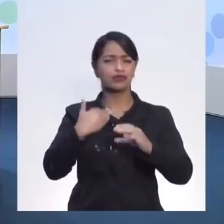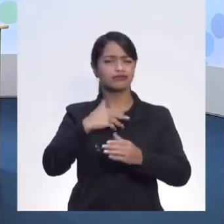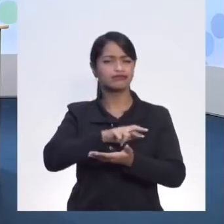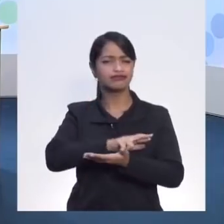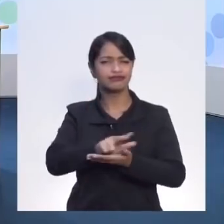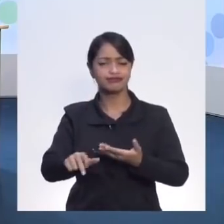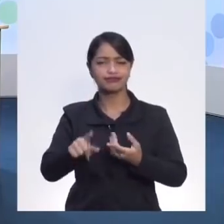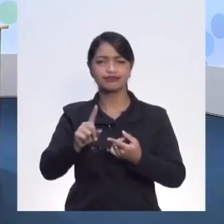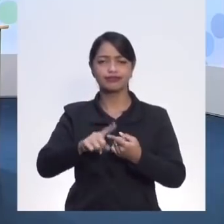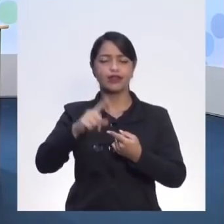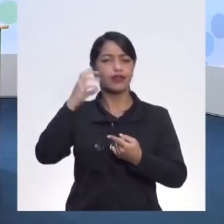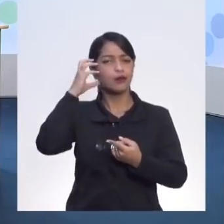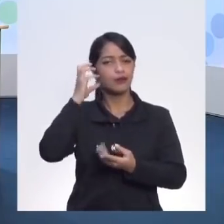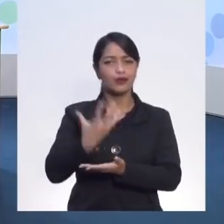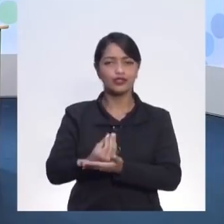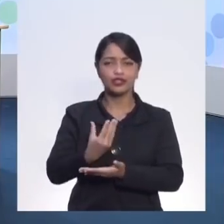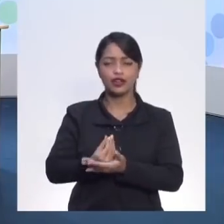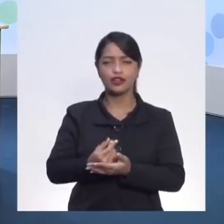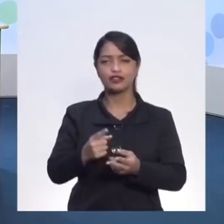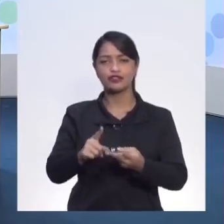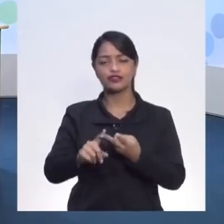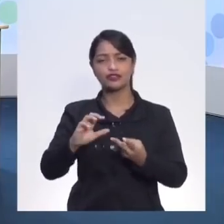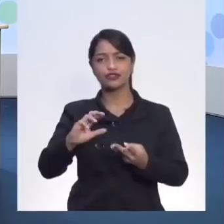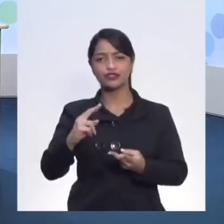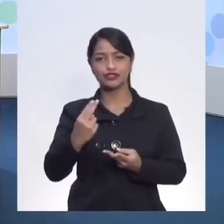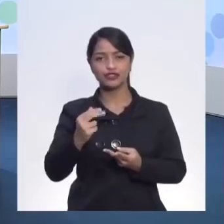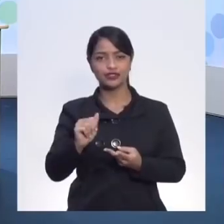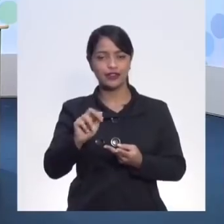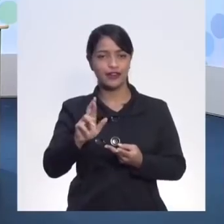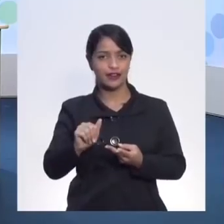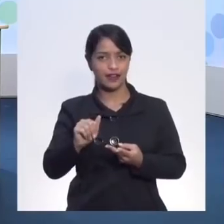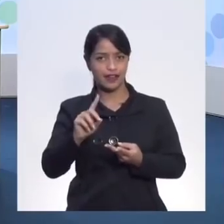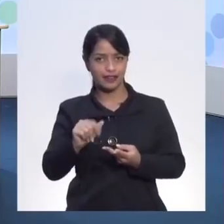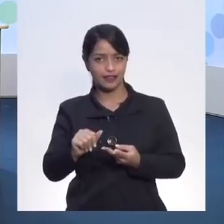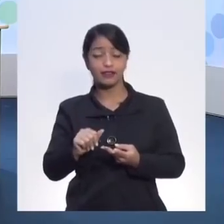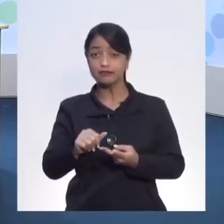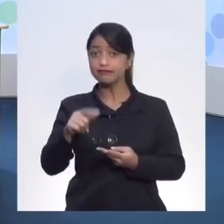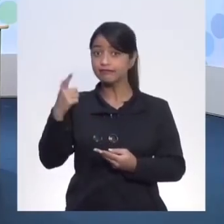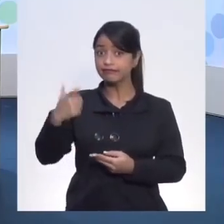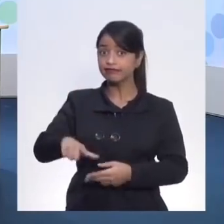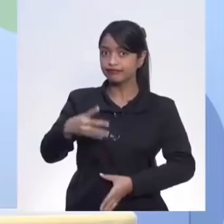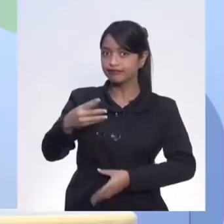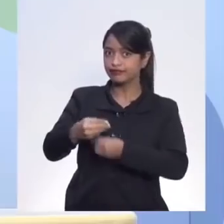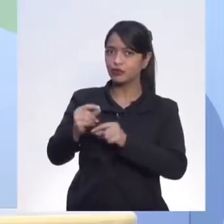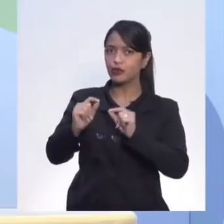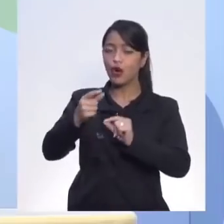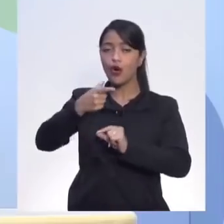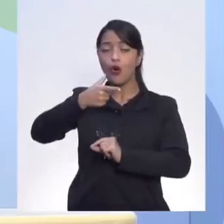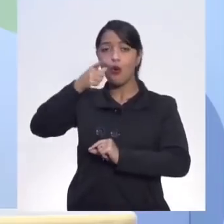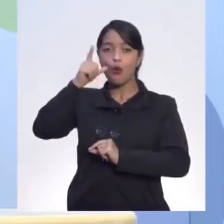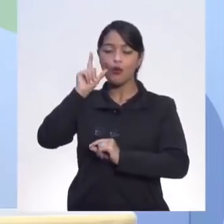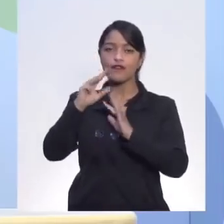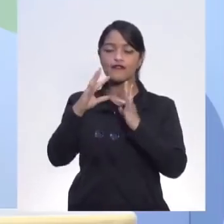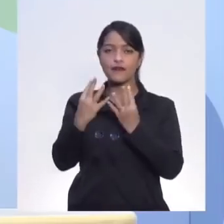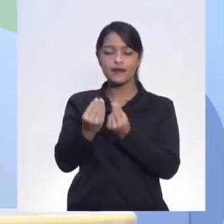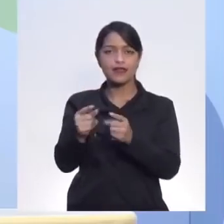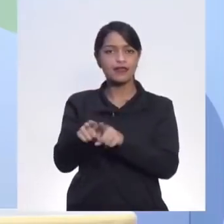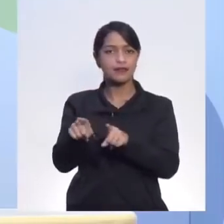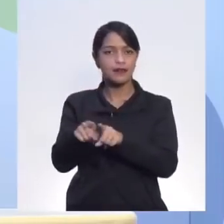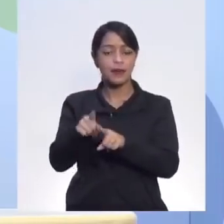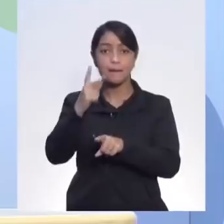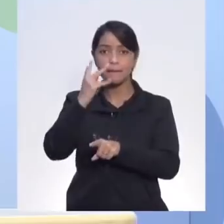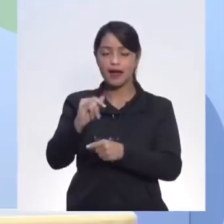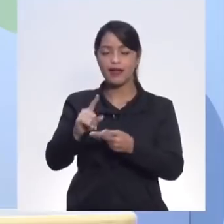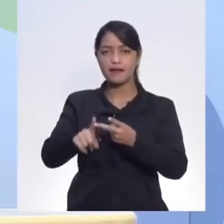Ele participa ativamente da aula, certo? E deixa eu só complementar, não é só ele, é a família, porque o pai participou ontem, o primo participou e a